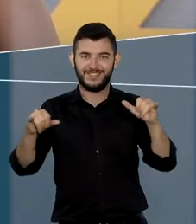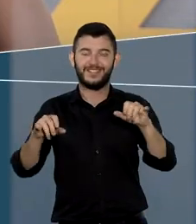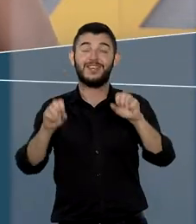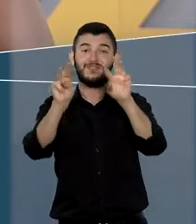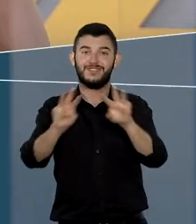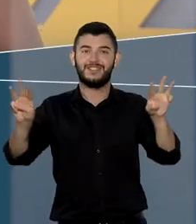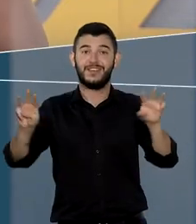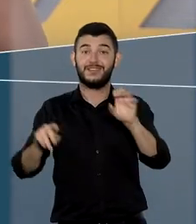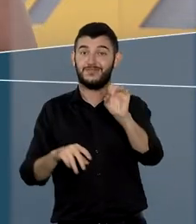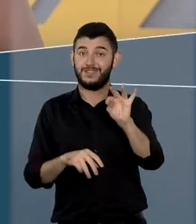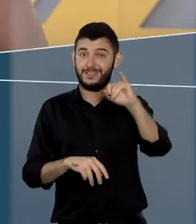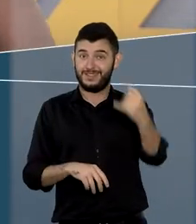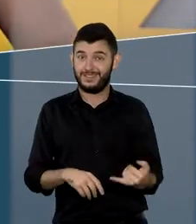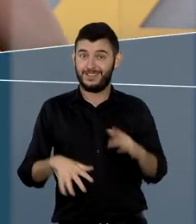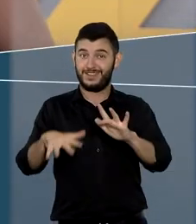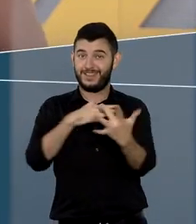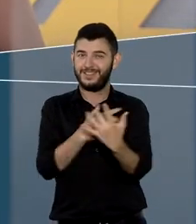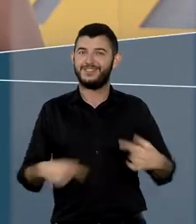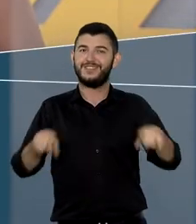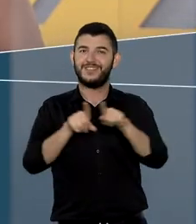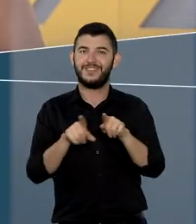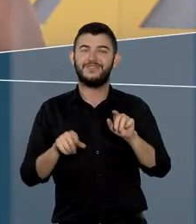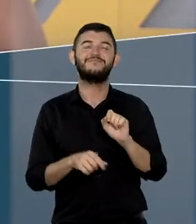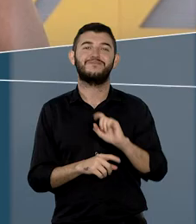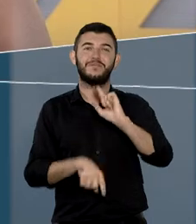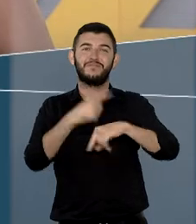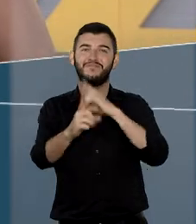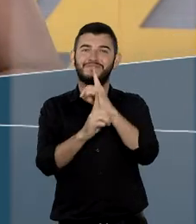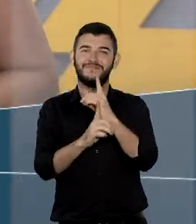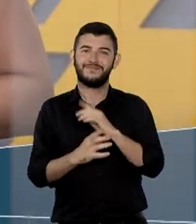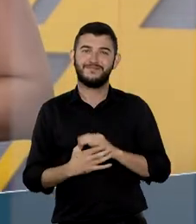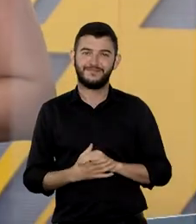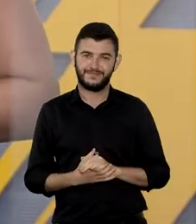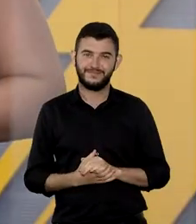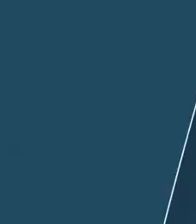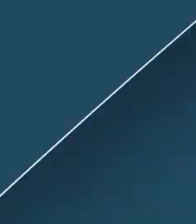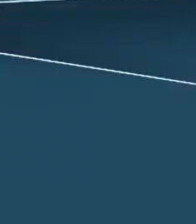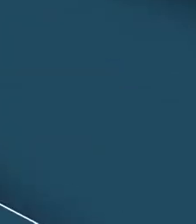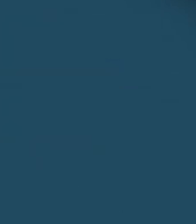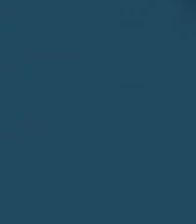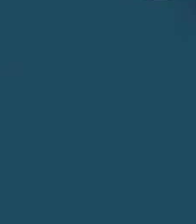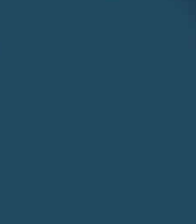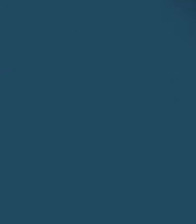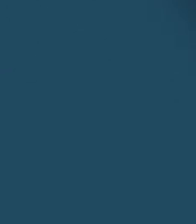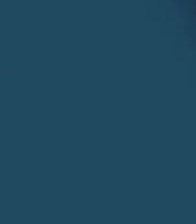outras notícias no site do STJ e nas nossas redes sociais. Até a próxima!